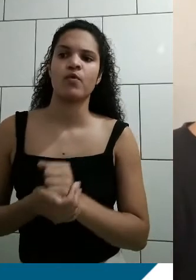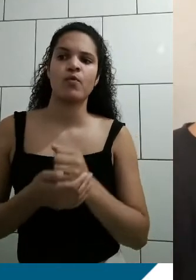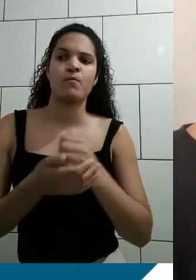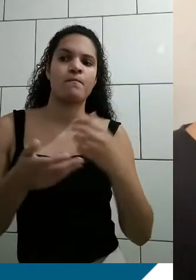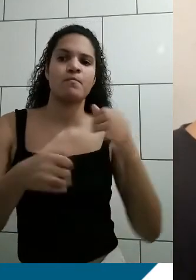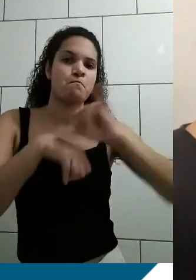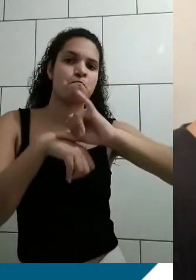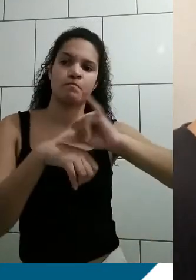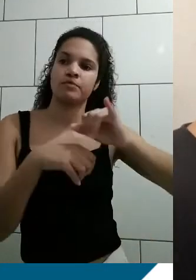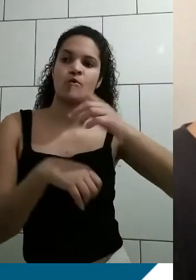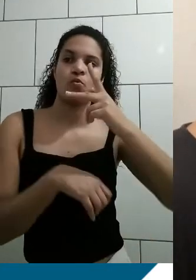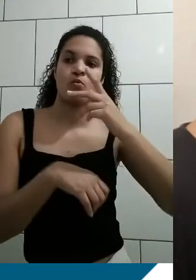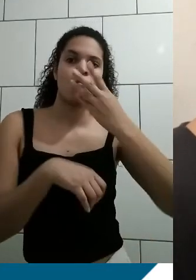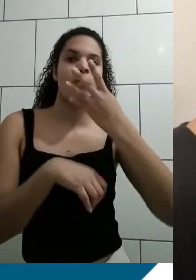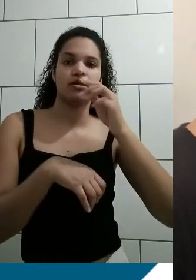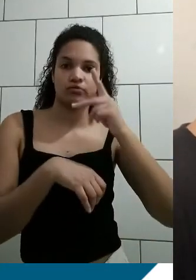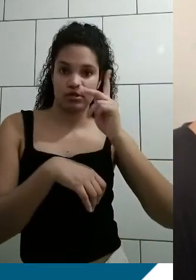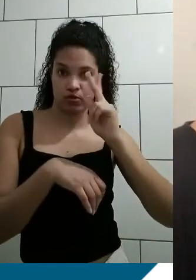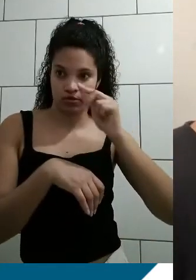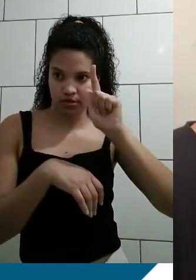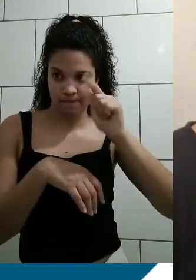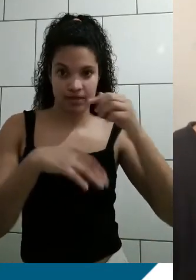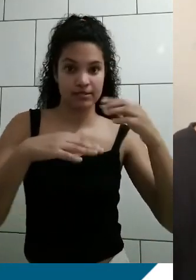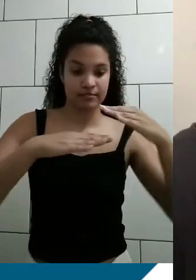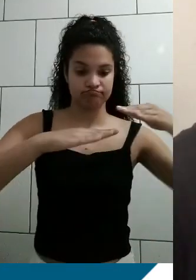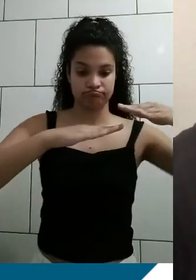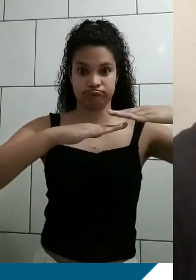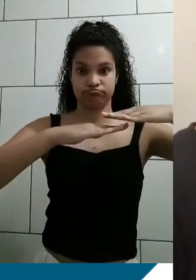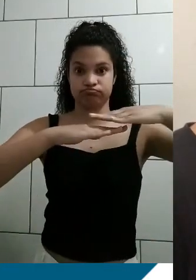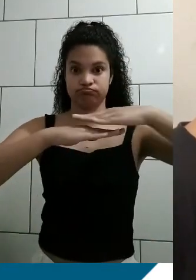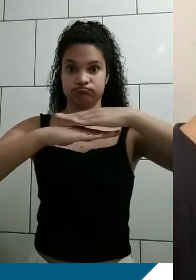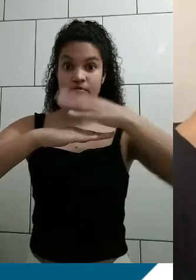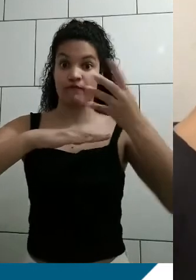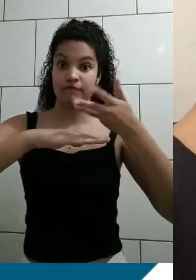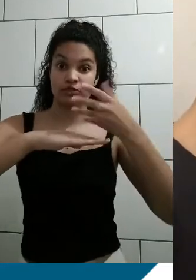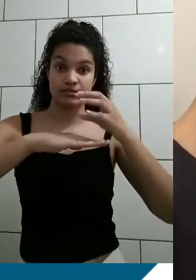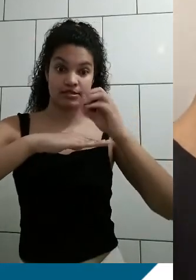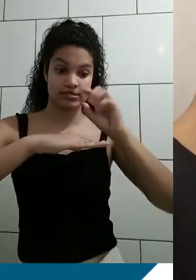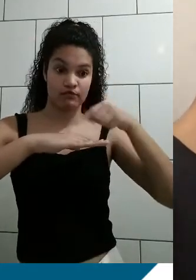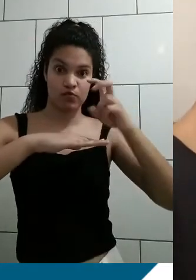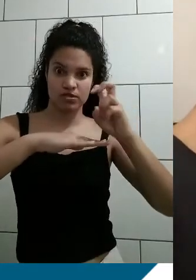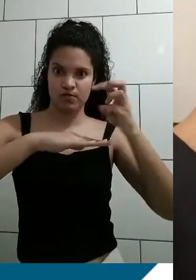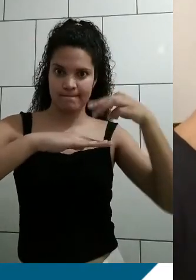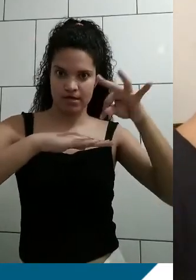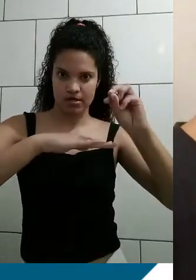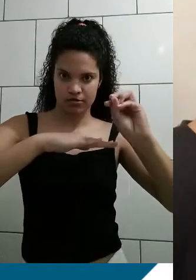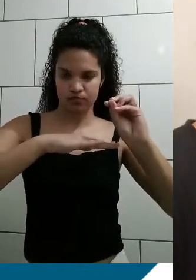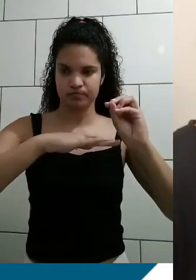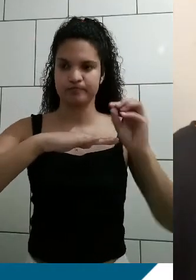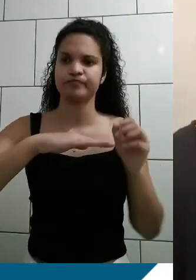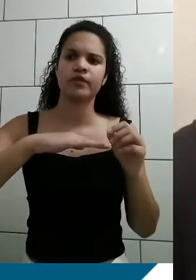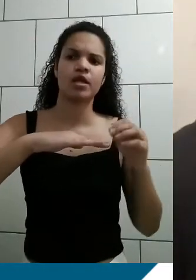com velocidade de meio metro por segundo. A seguir, o corpo choca-se com uma mola de constante elástica 1 vezes 10